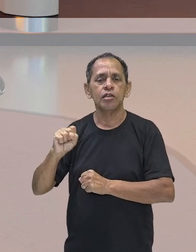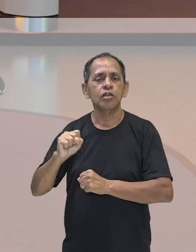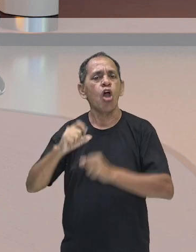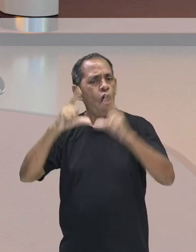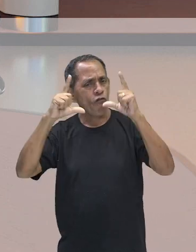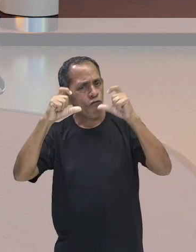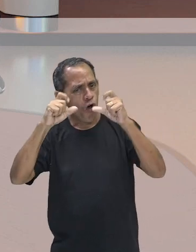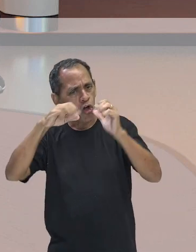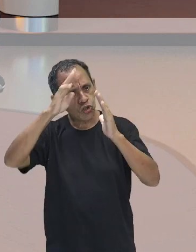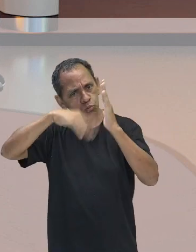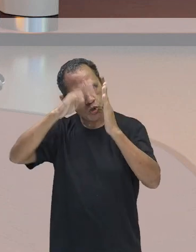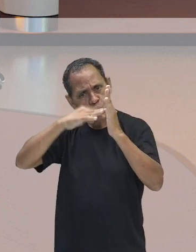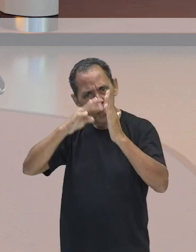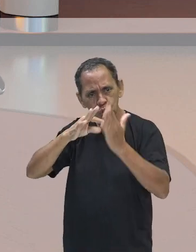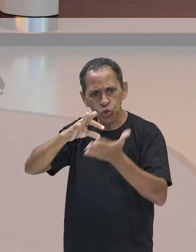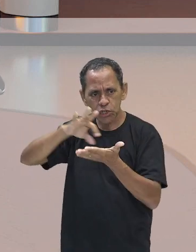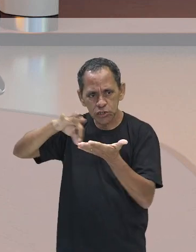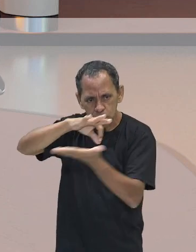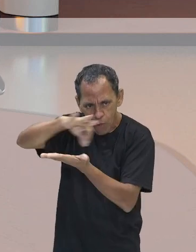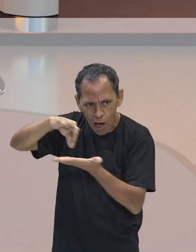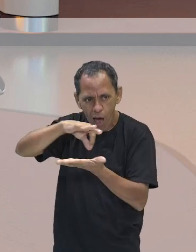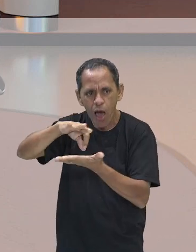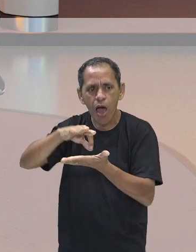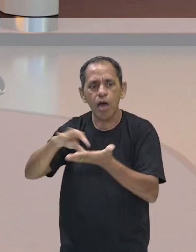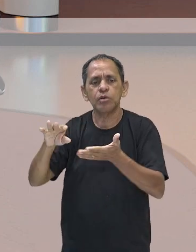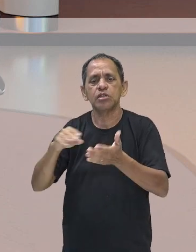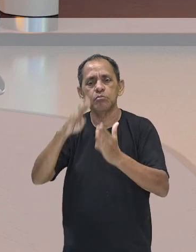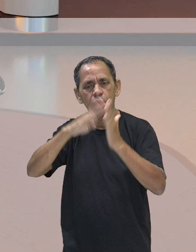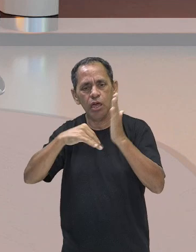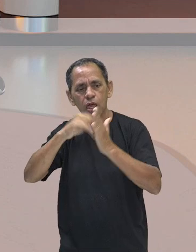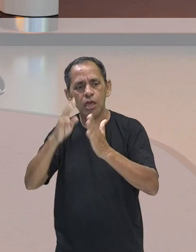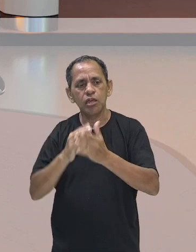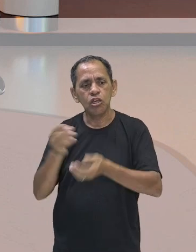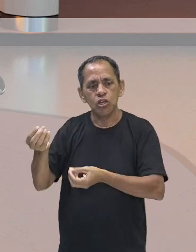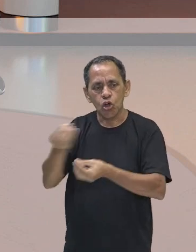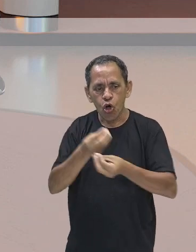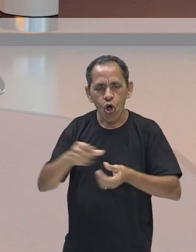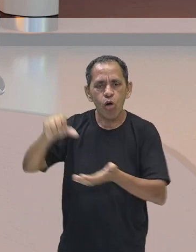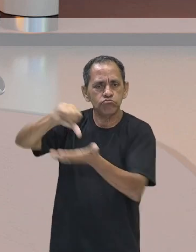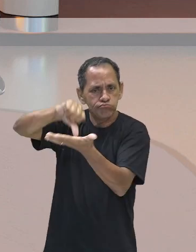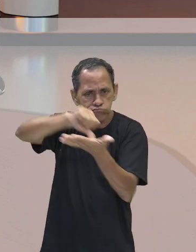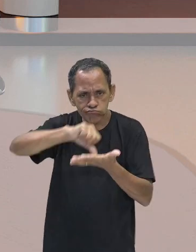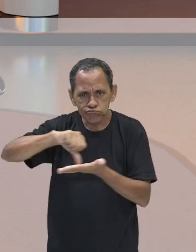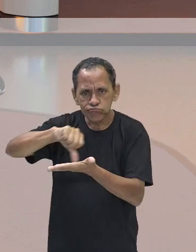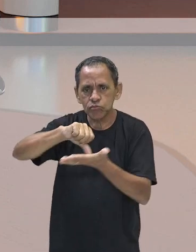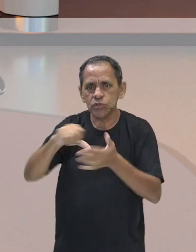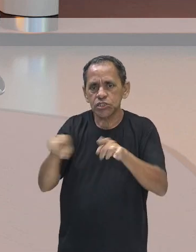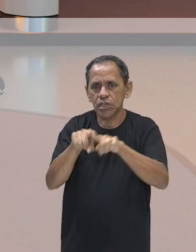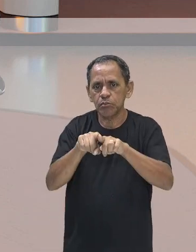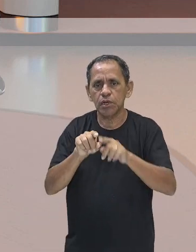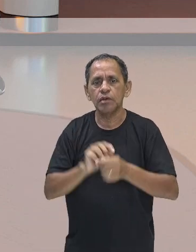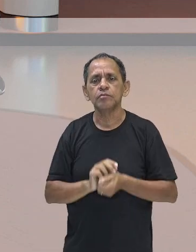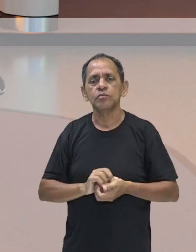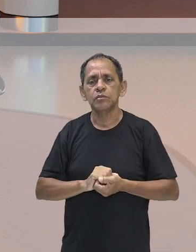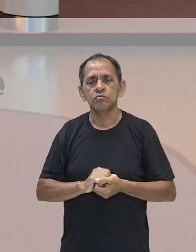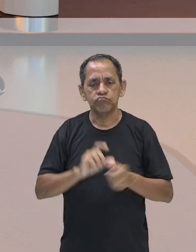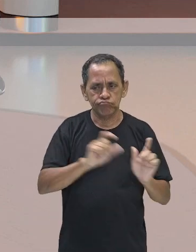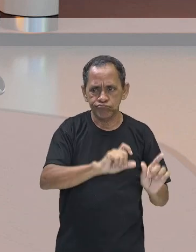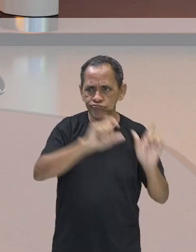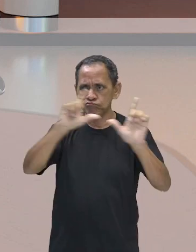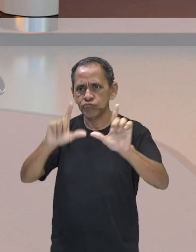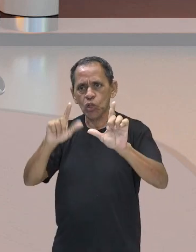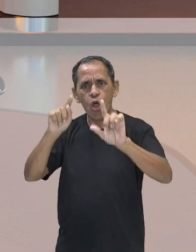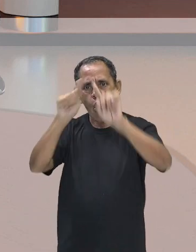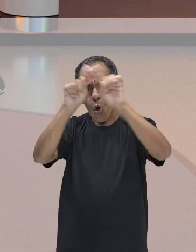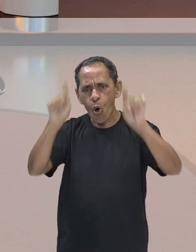os mapas, que também são considerados fontes históricas. Quando você pega um quadro, você pega uma